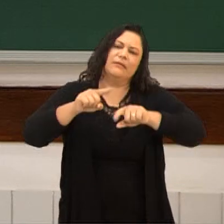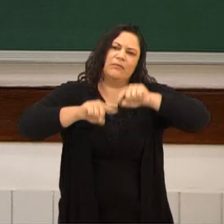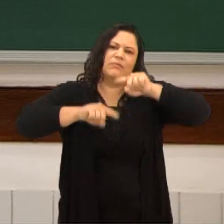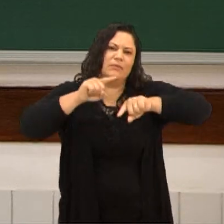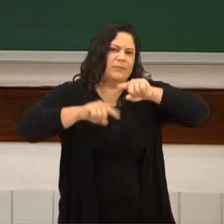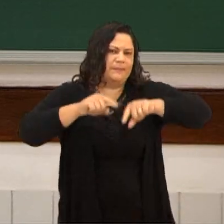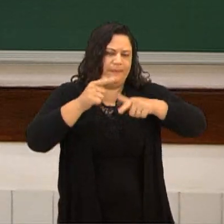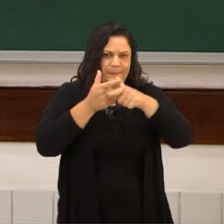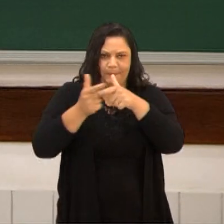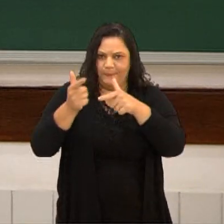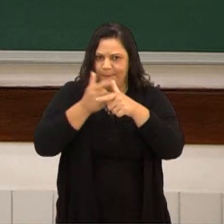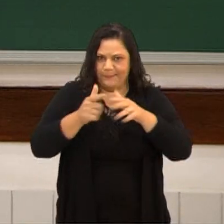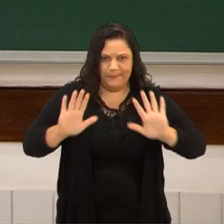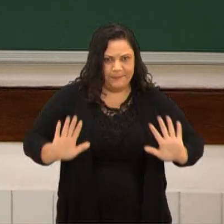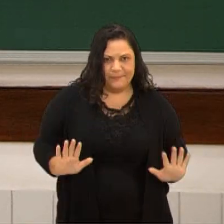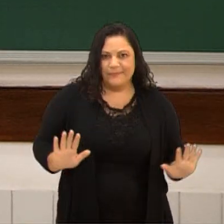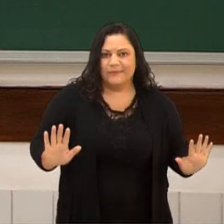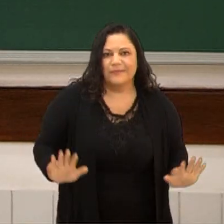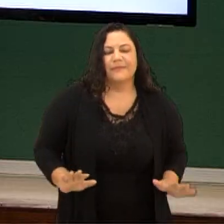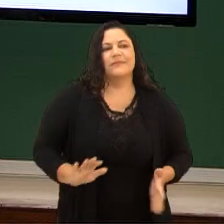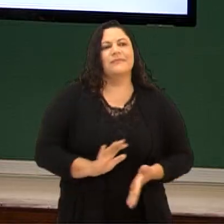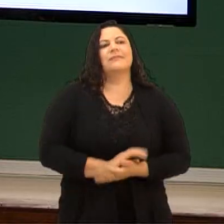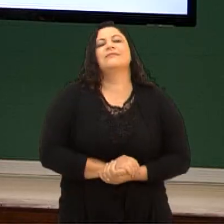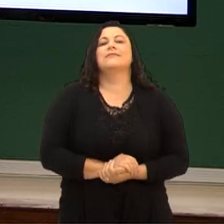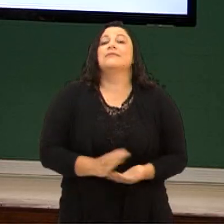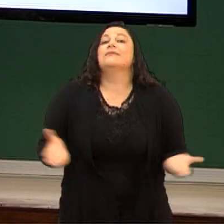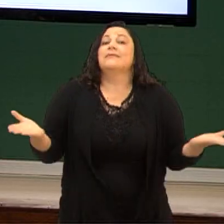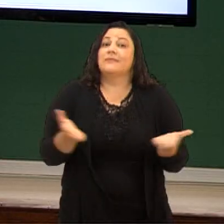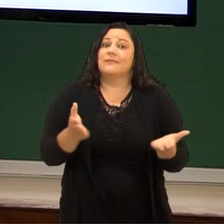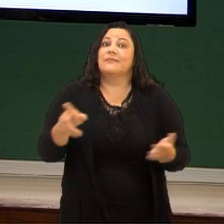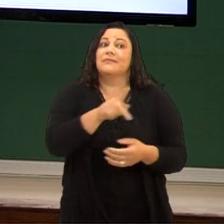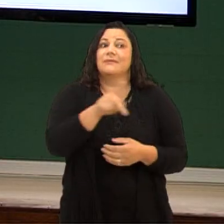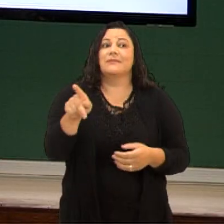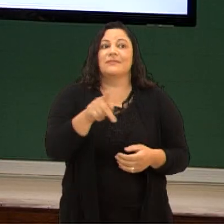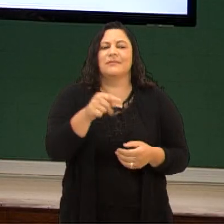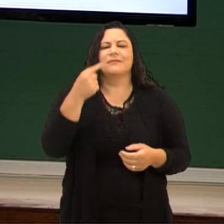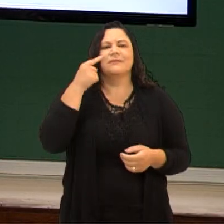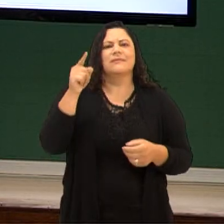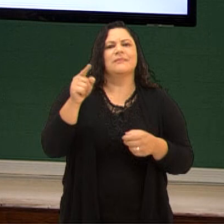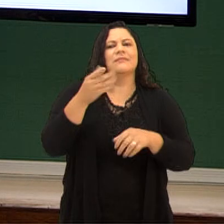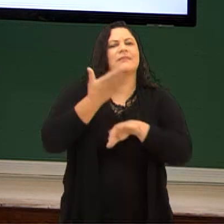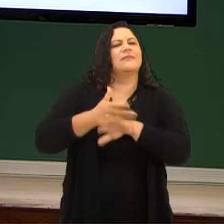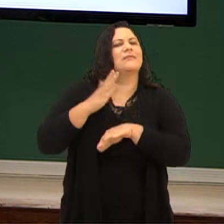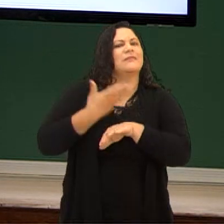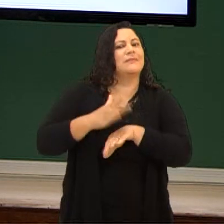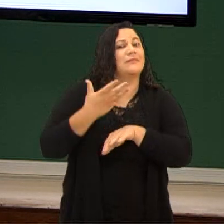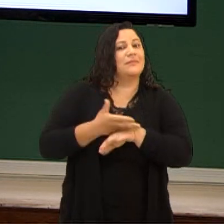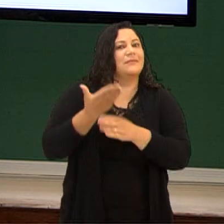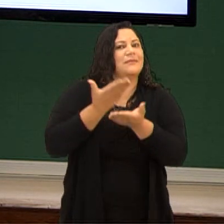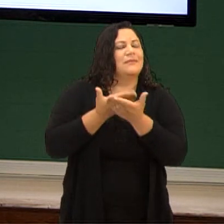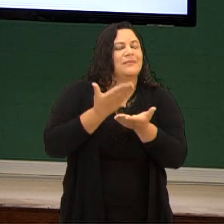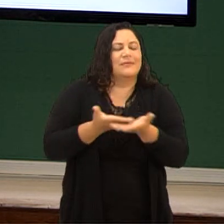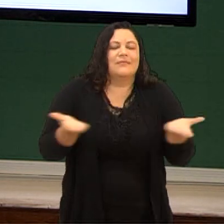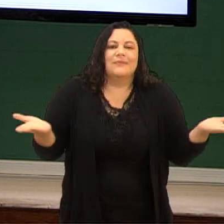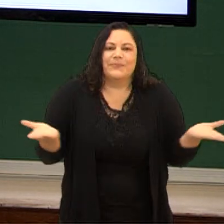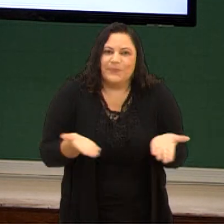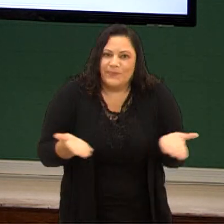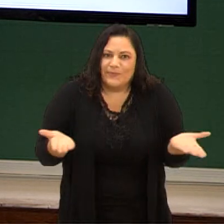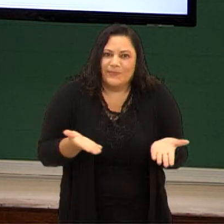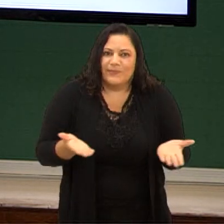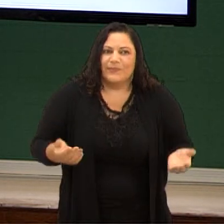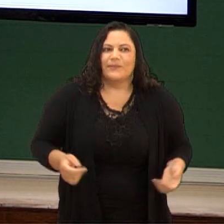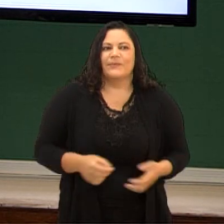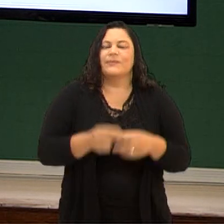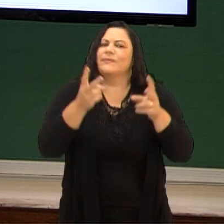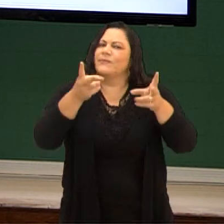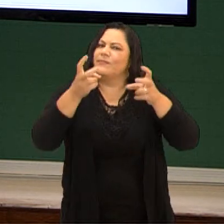nenhum, tudo bem? Então vamos lá. Agora a professora vai deixar para vocês o primeiro praticando da aula de hoje, que fala o seguinte: